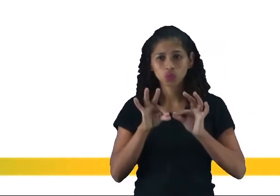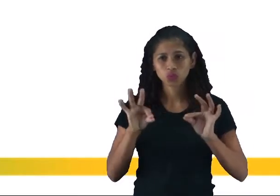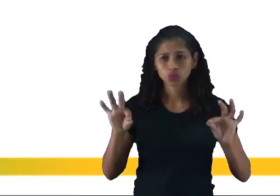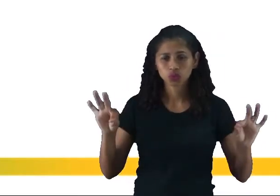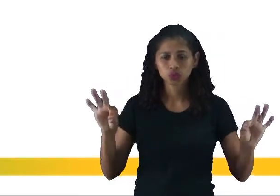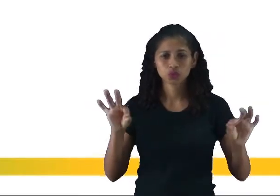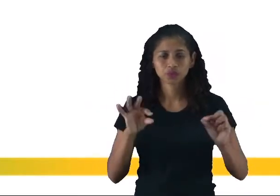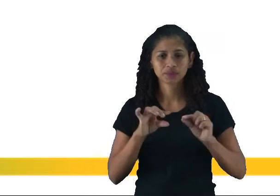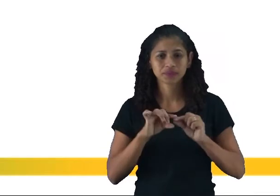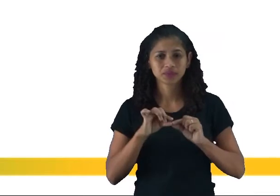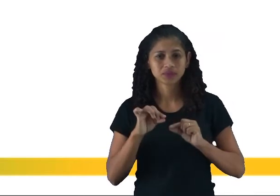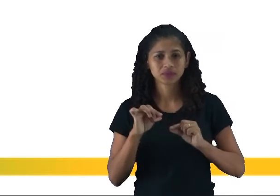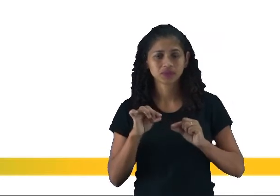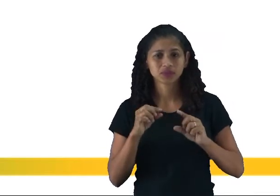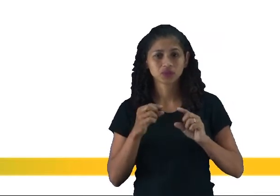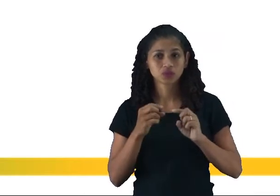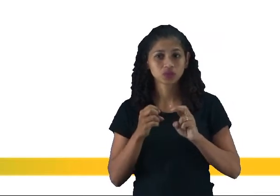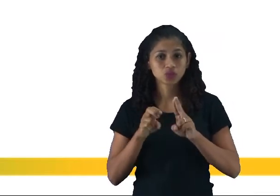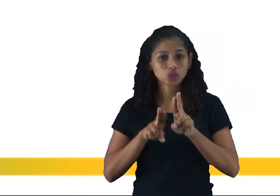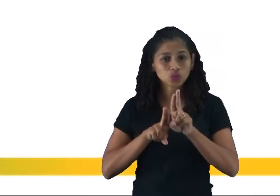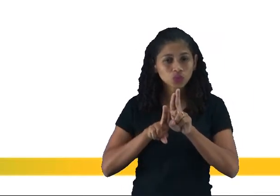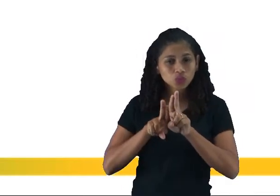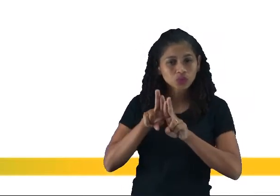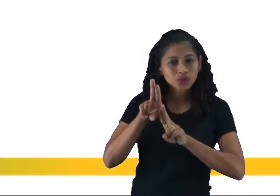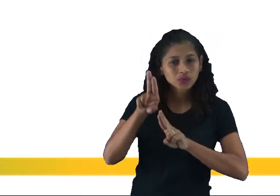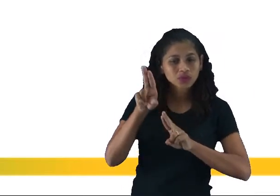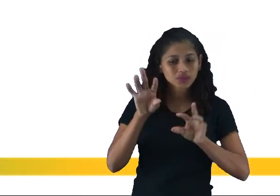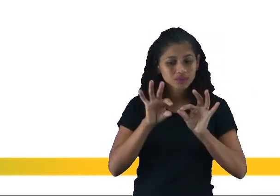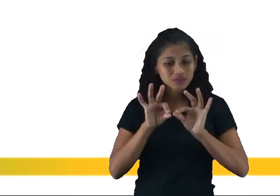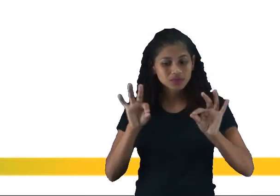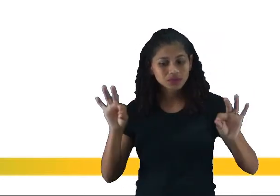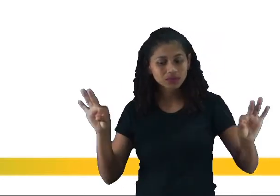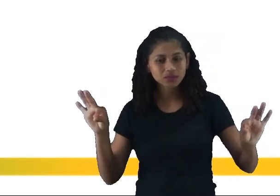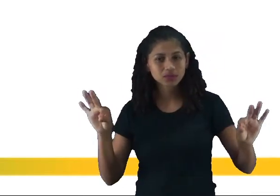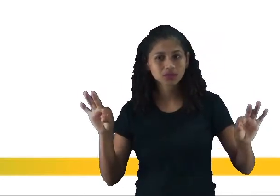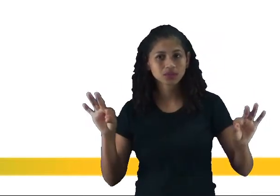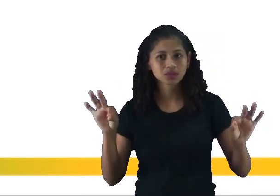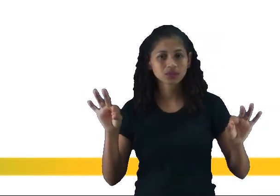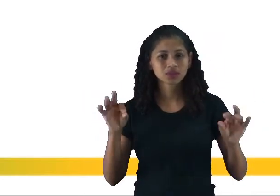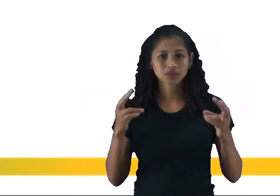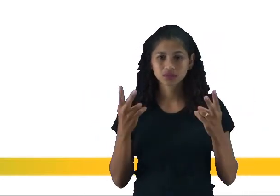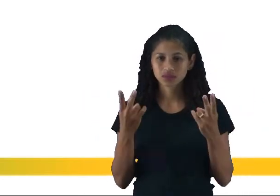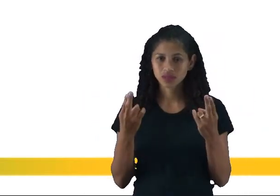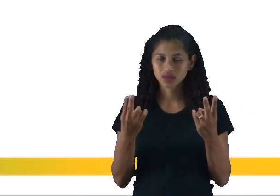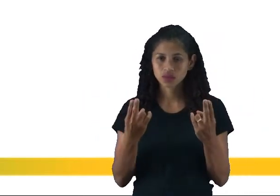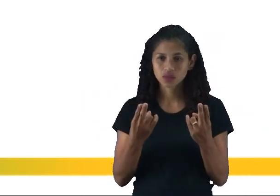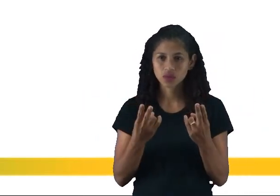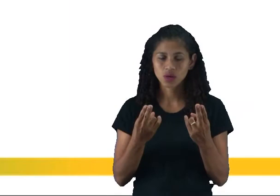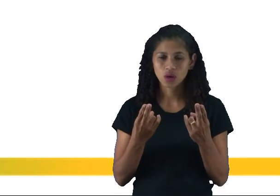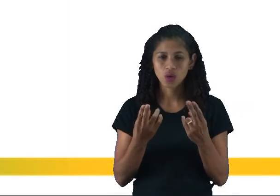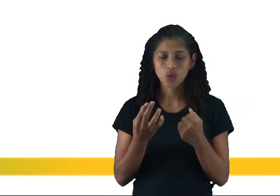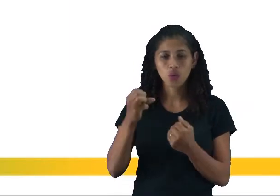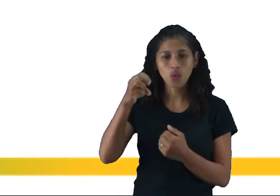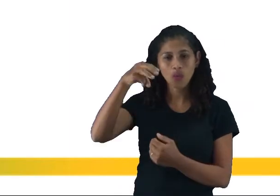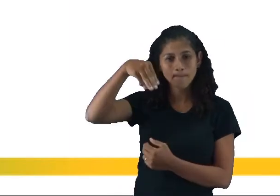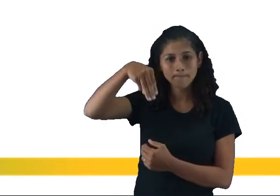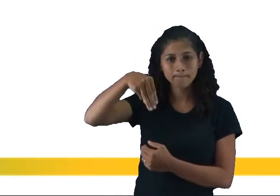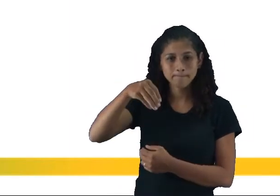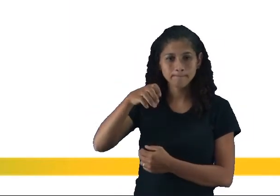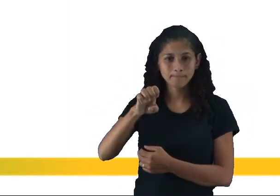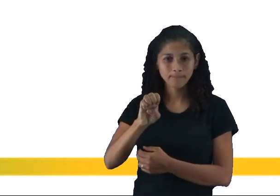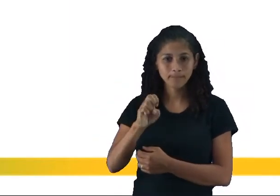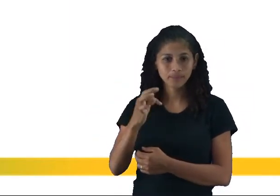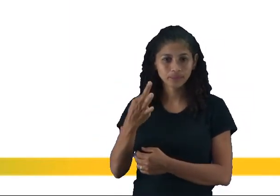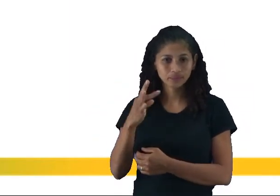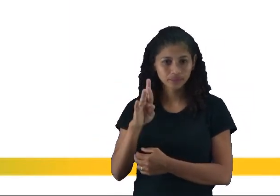para todo mundo. E que unidade de medida é essa? É o metro, certo? Usamos o metro para